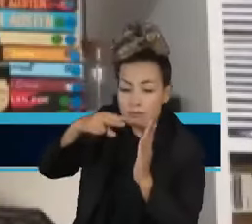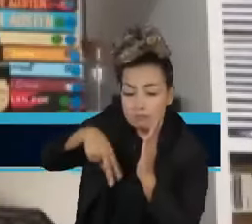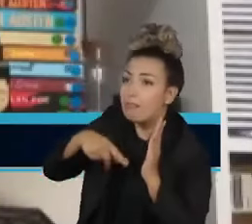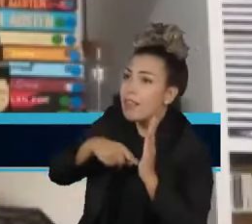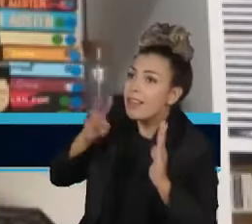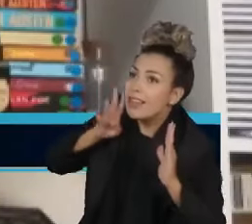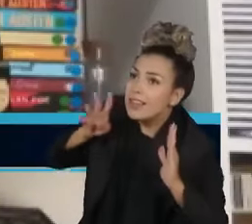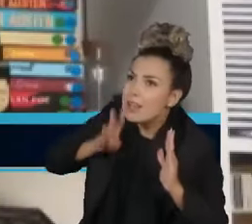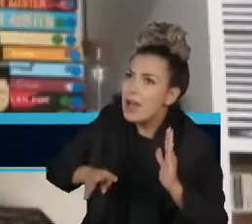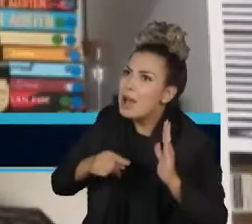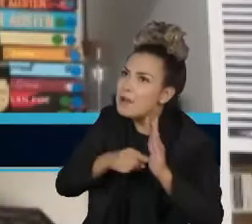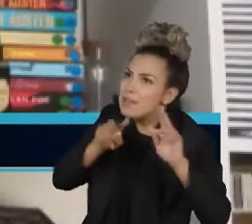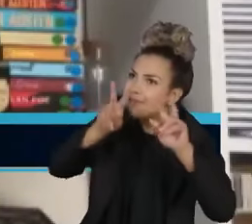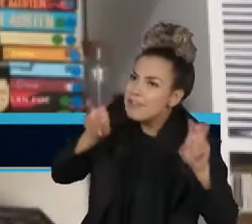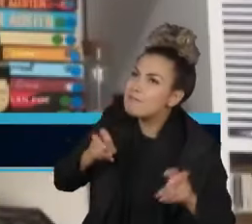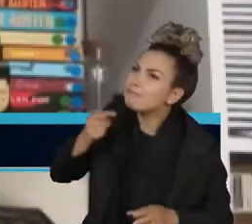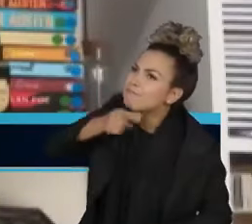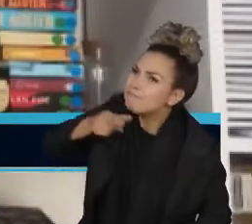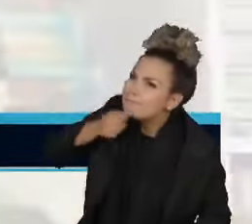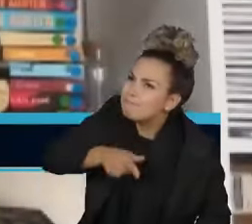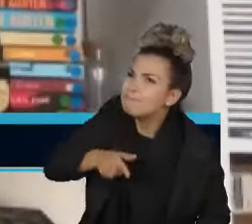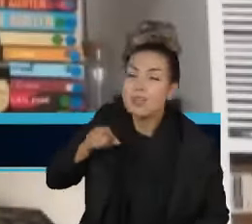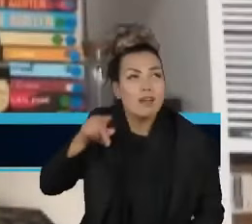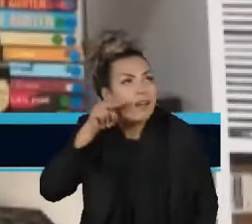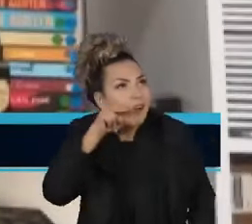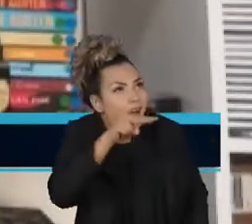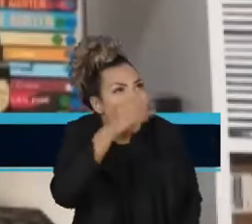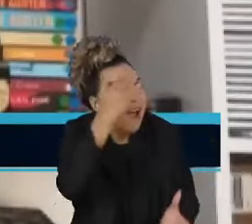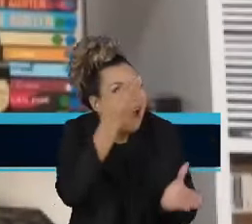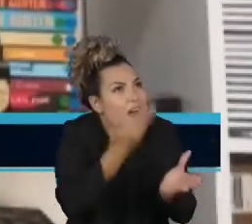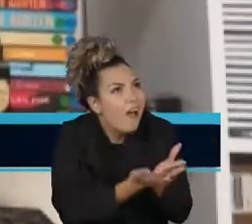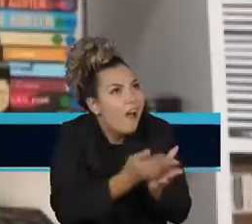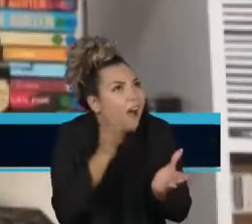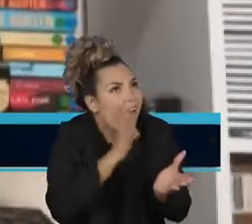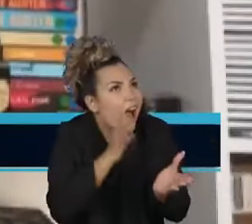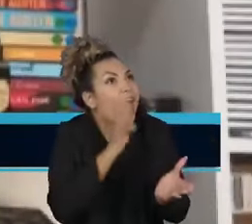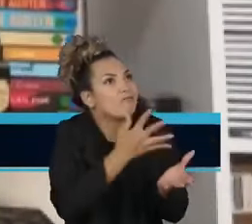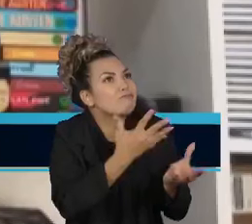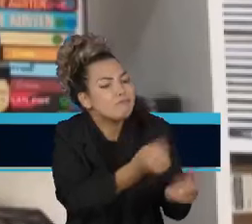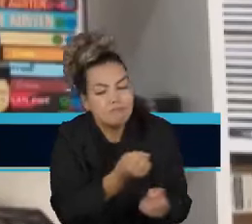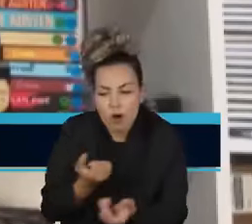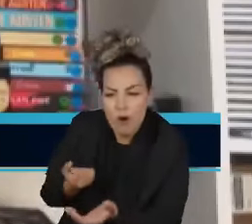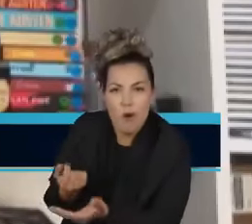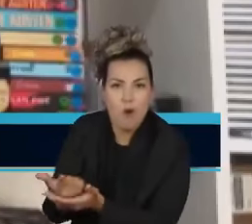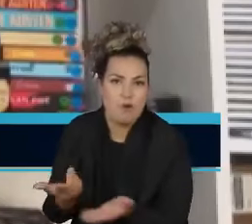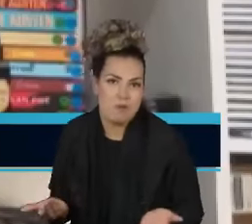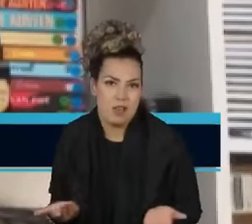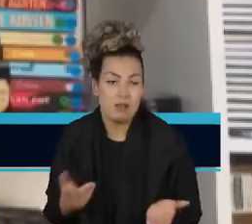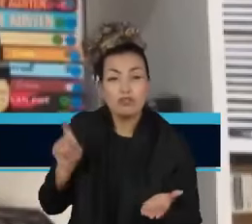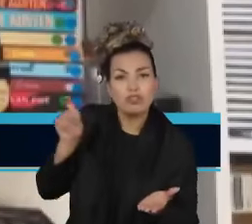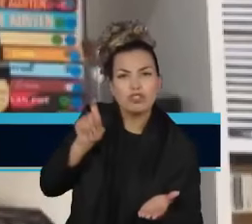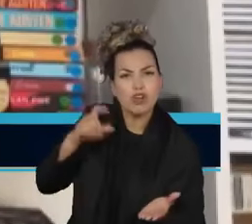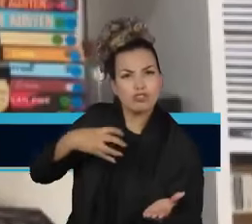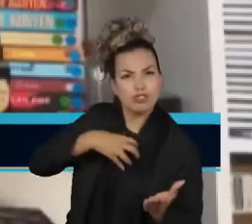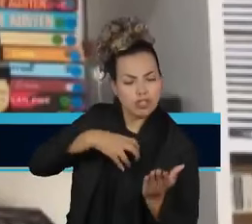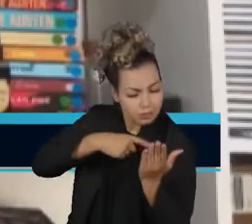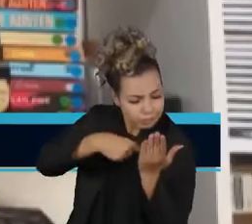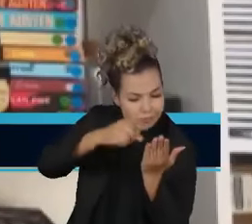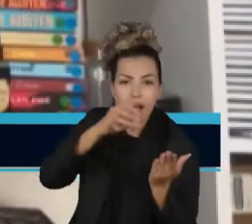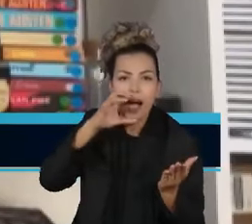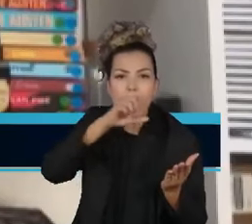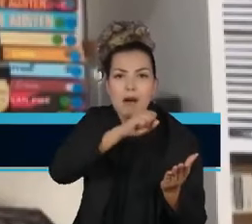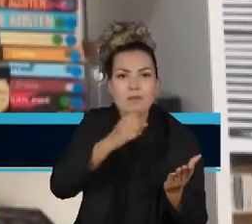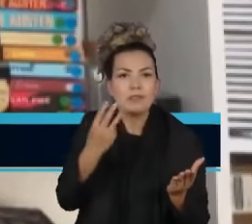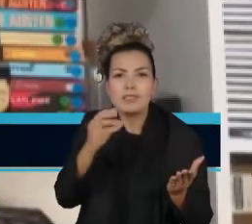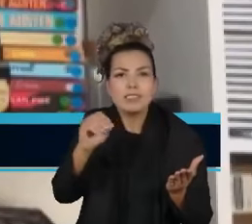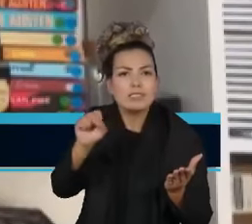interessante, a pessoa vai confiar naquela avaliação. Até o formato do TikTok, ele te permite ter a informação muito rápida, né? Então,